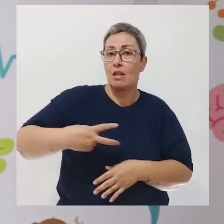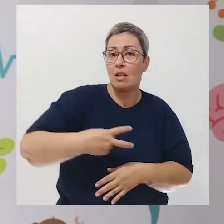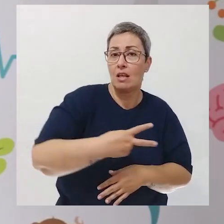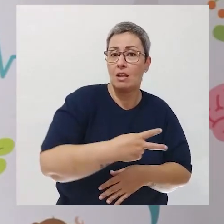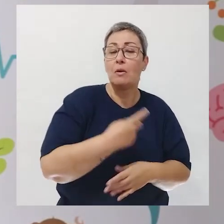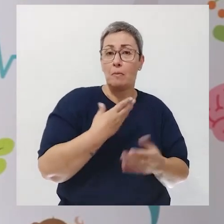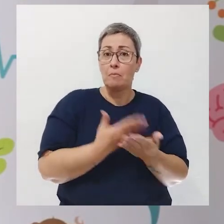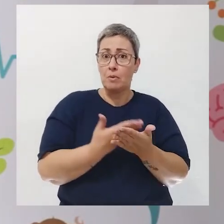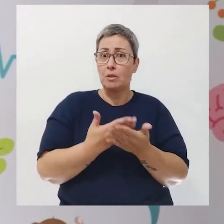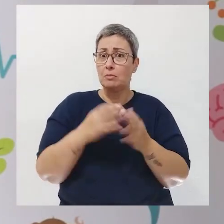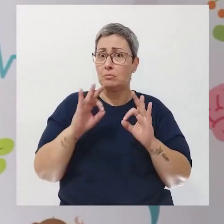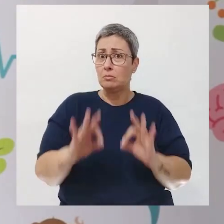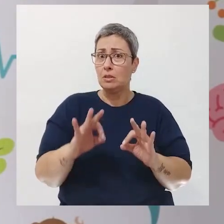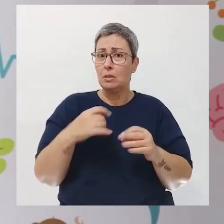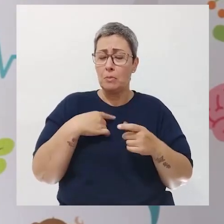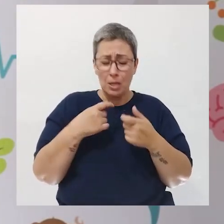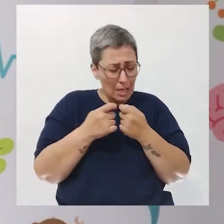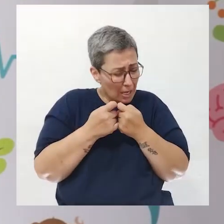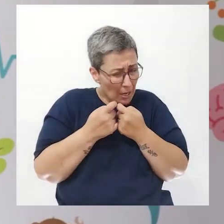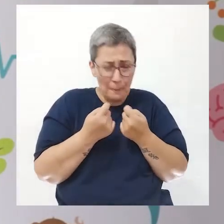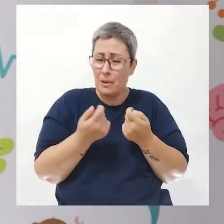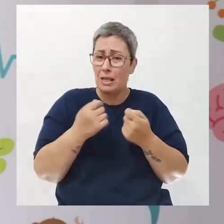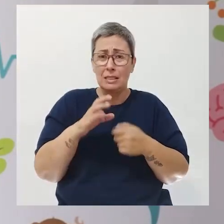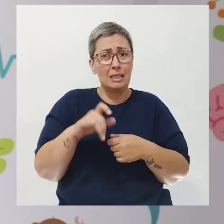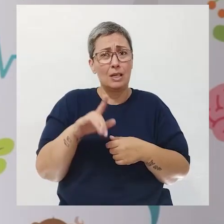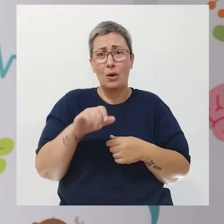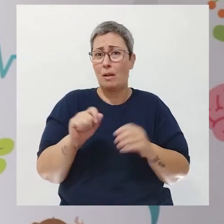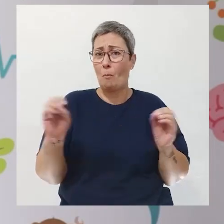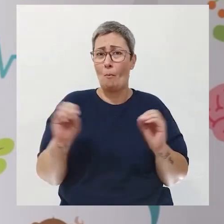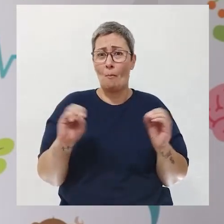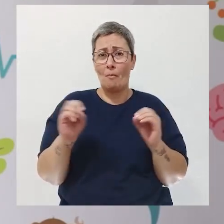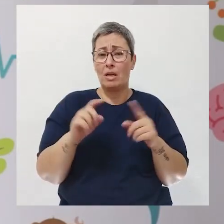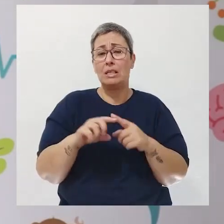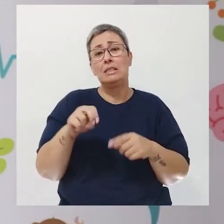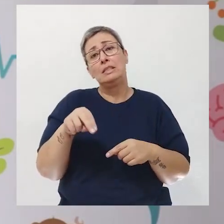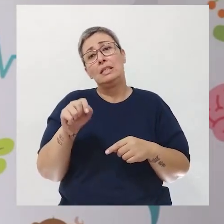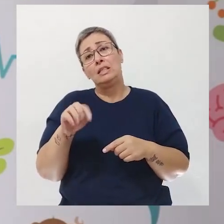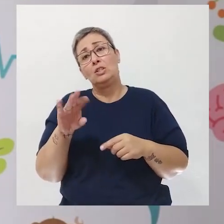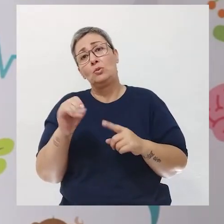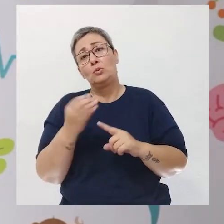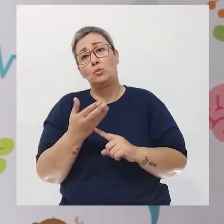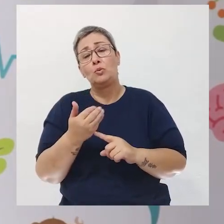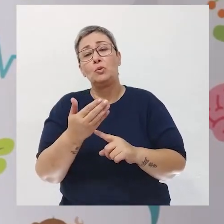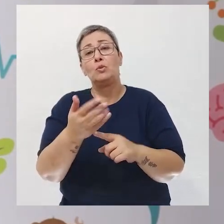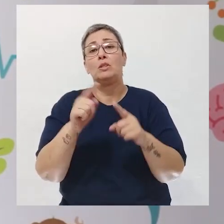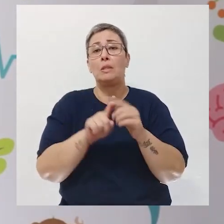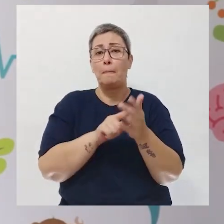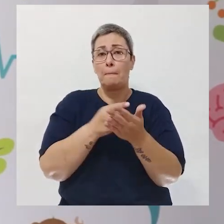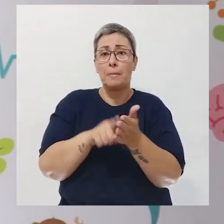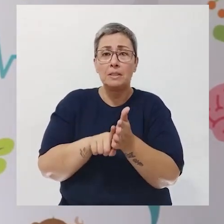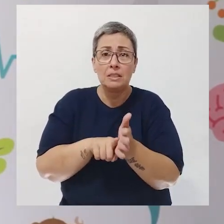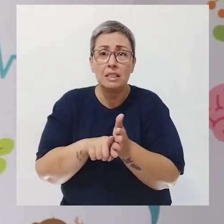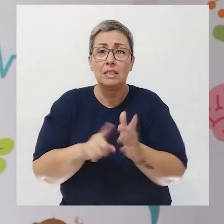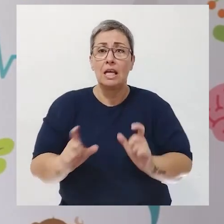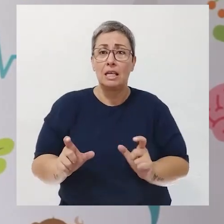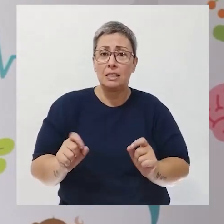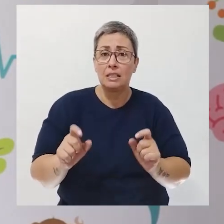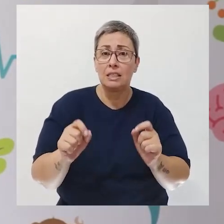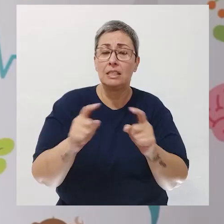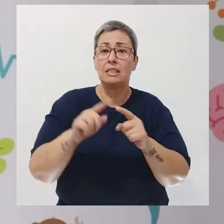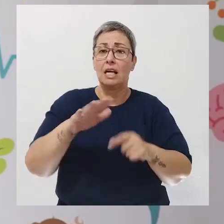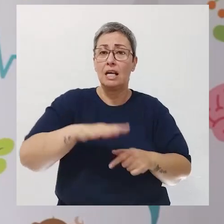de virologia, para estudar vírus, muito pequeno, nem célula tem, nanotecnologia, pesquisas com